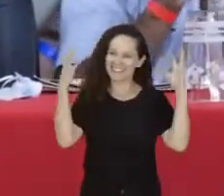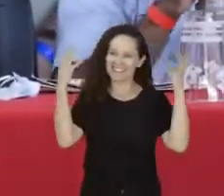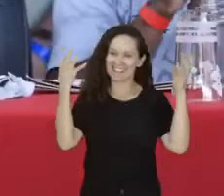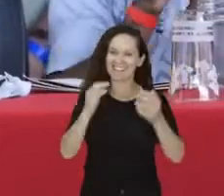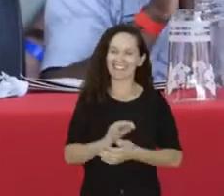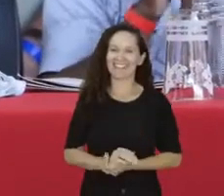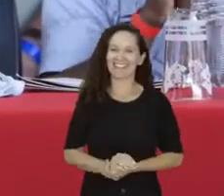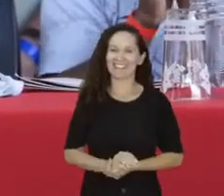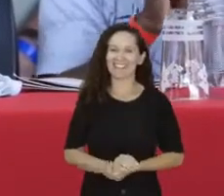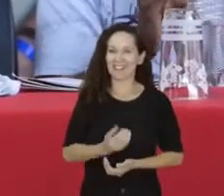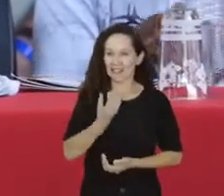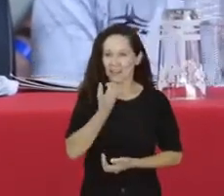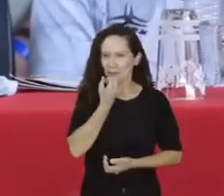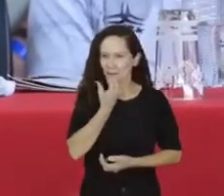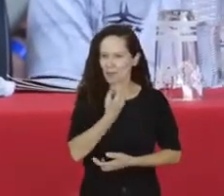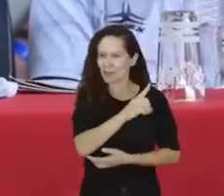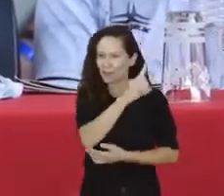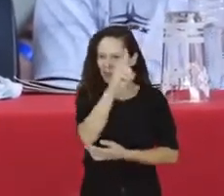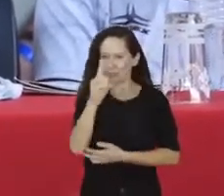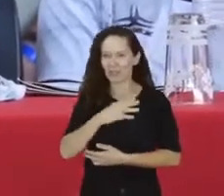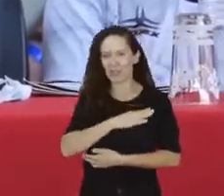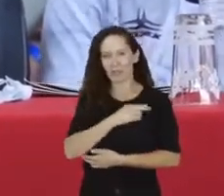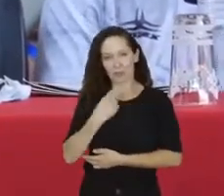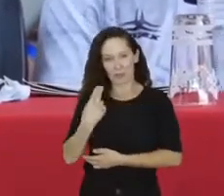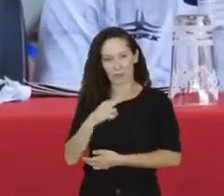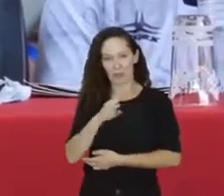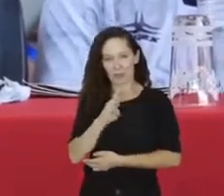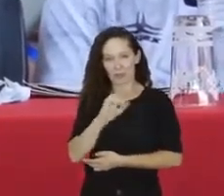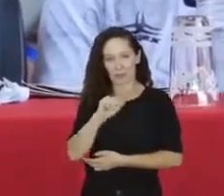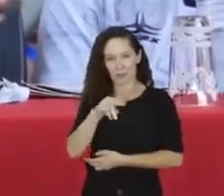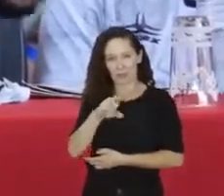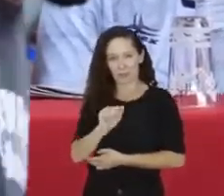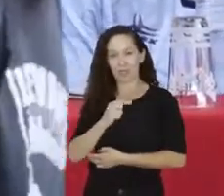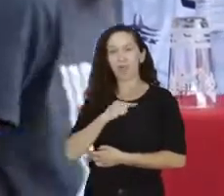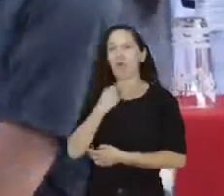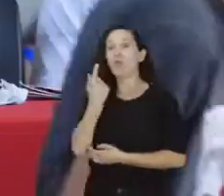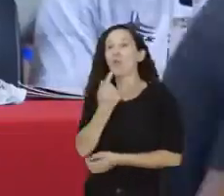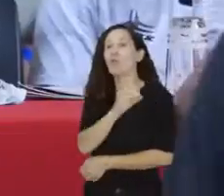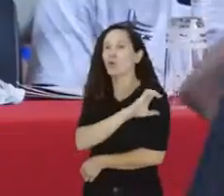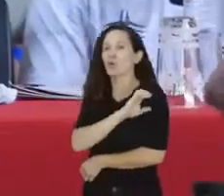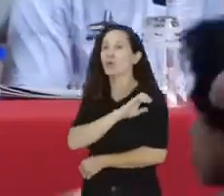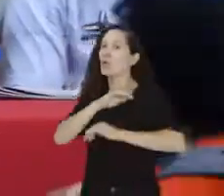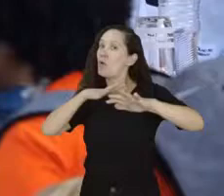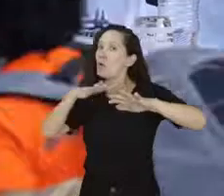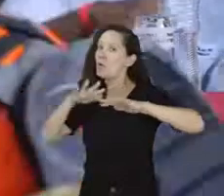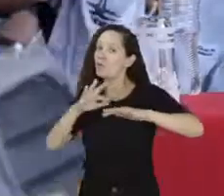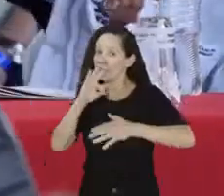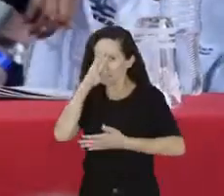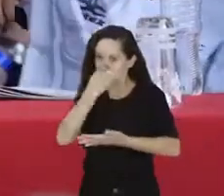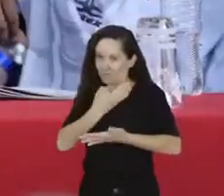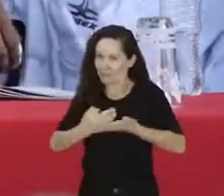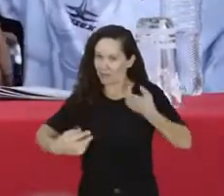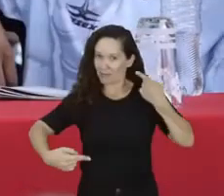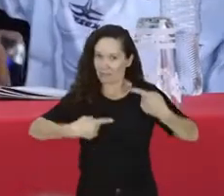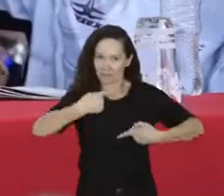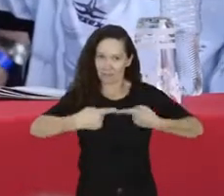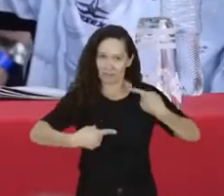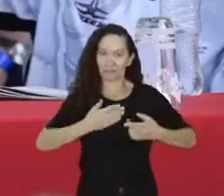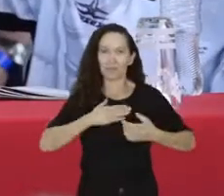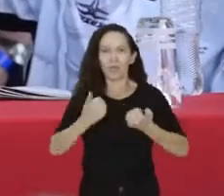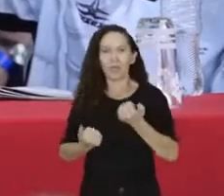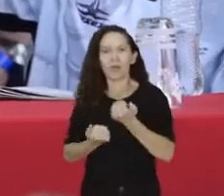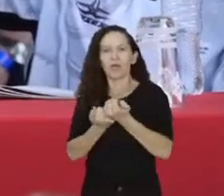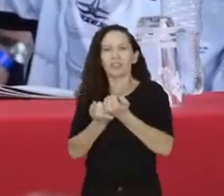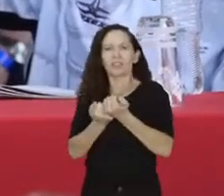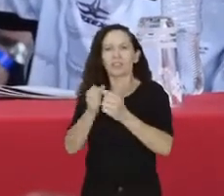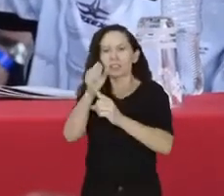Bom dia, eu sou Bianca, sou uma das coordenadoras do Movimento Fé e Política. Sou assistente social no Serviço